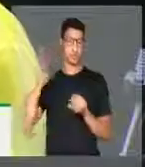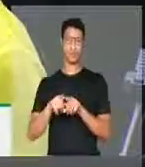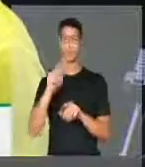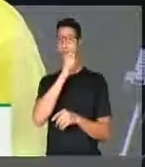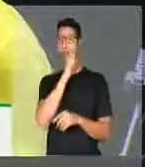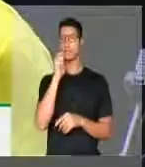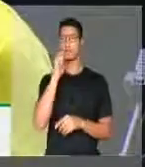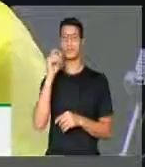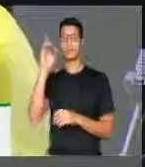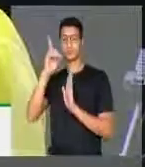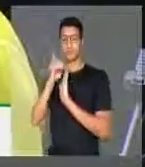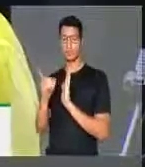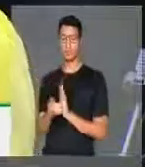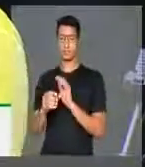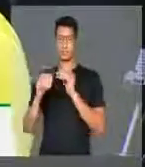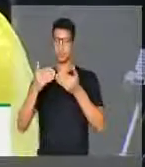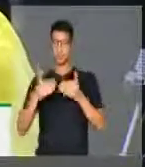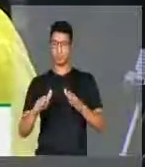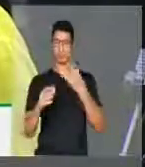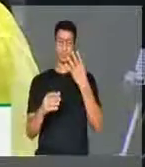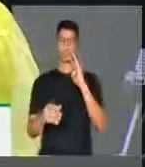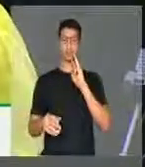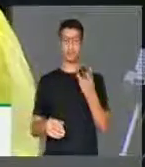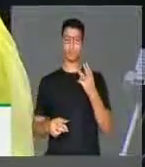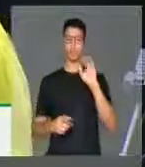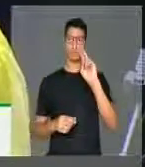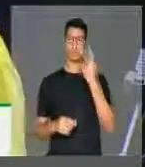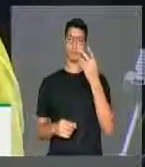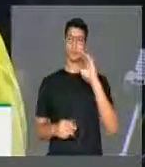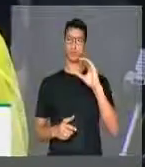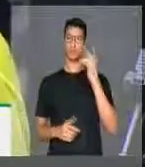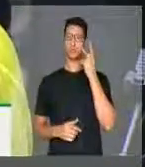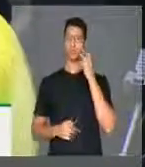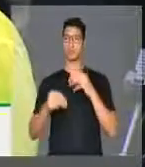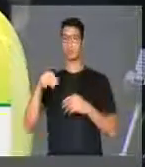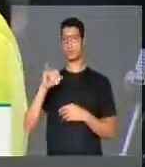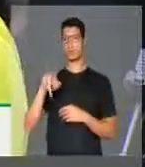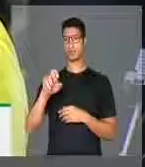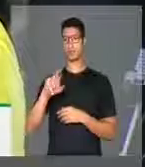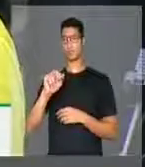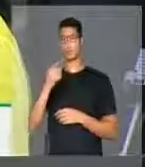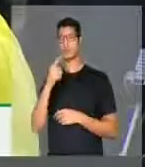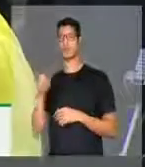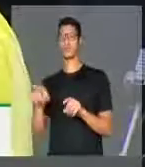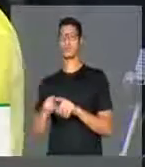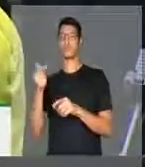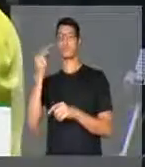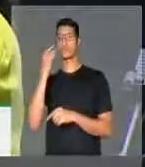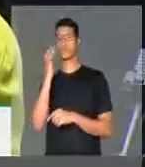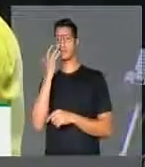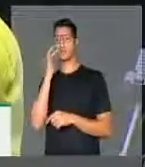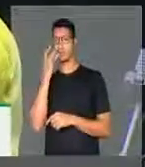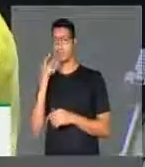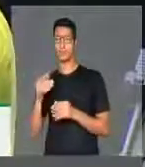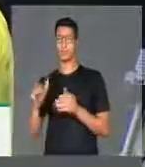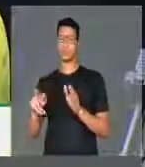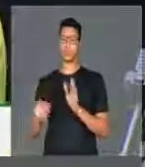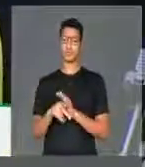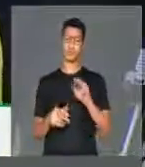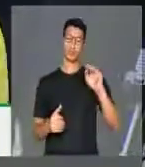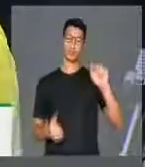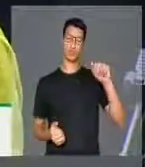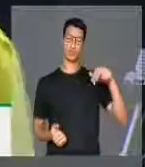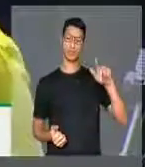e Amapá. O decreto abre 4 milhões de hectares à mineração privada de ouro,